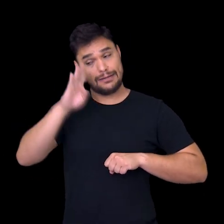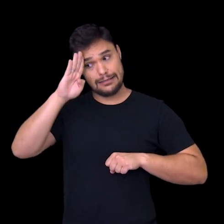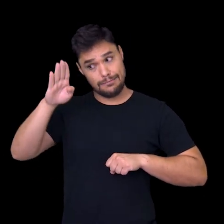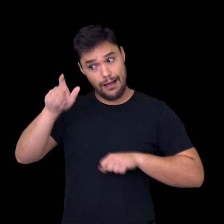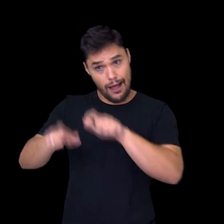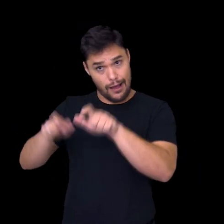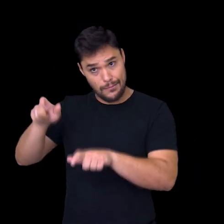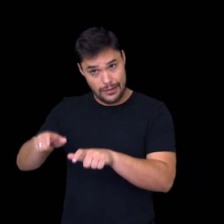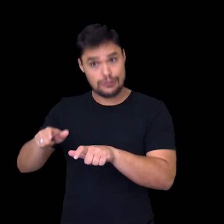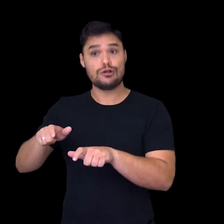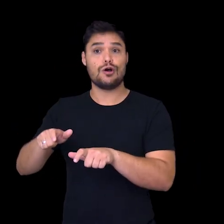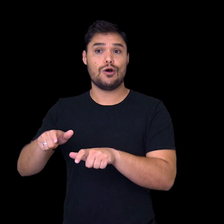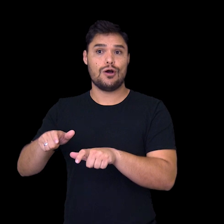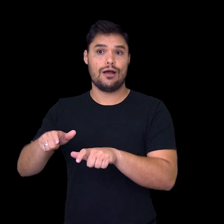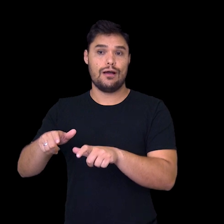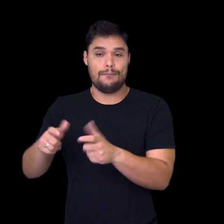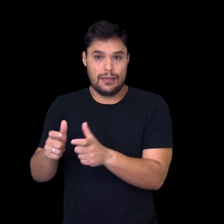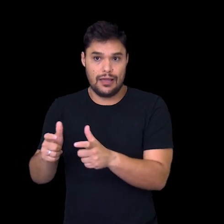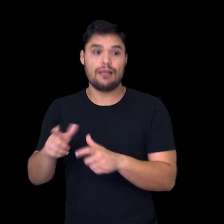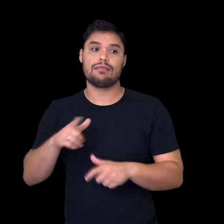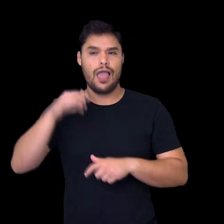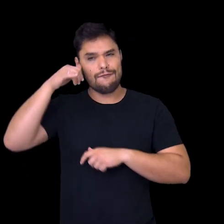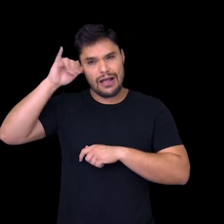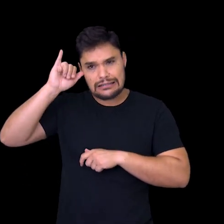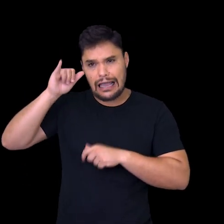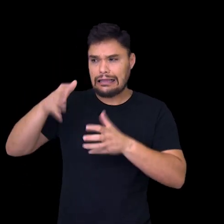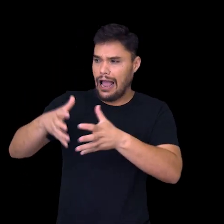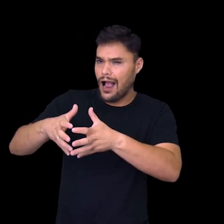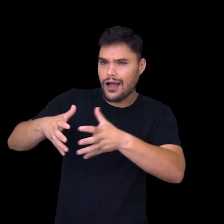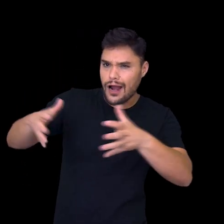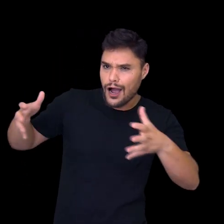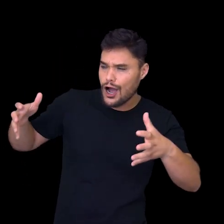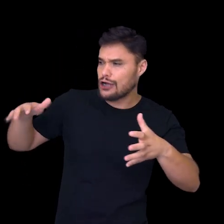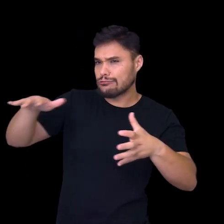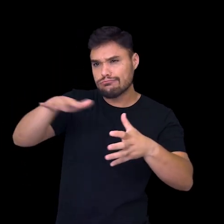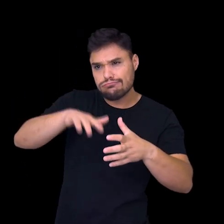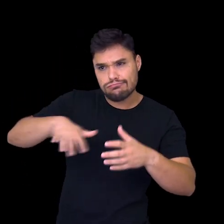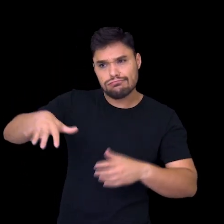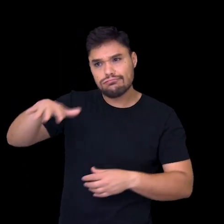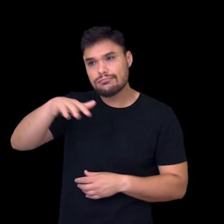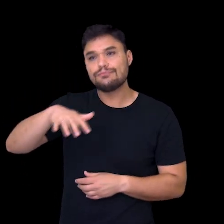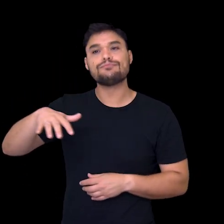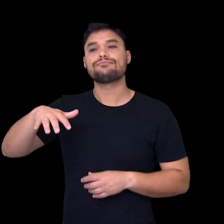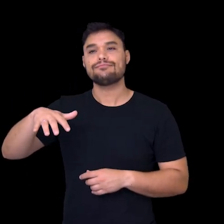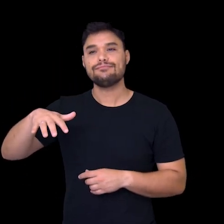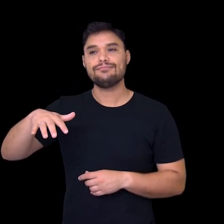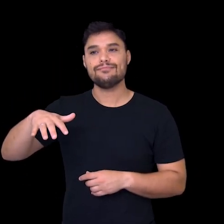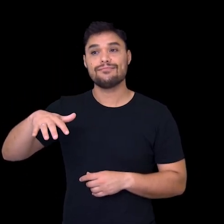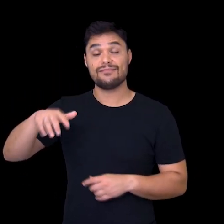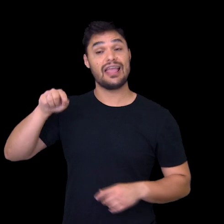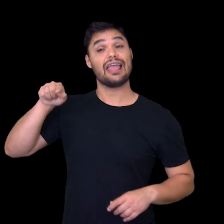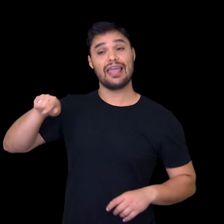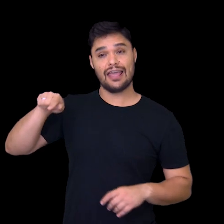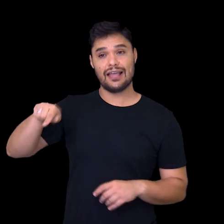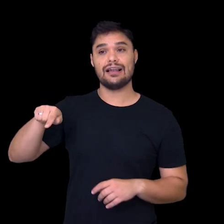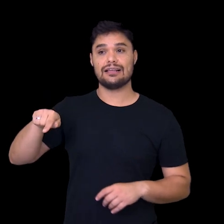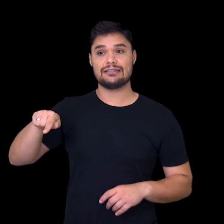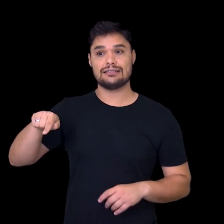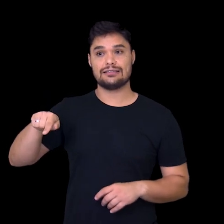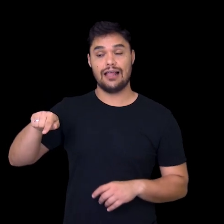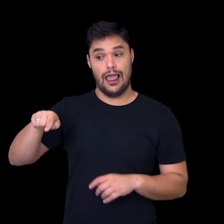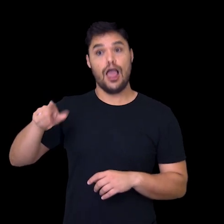aqueles pequenos proprietários. Então a gente tem as grandes fazendas que vão, né,